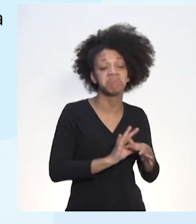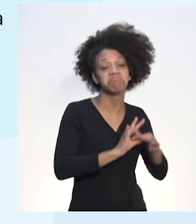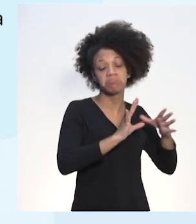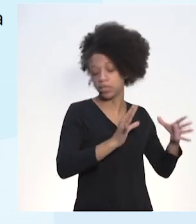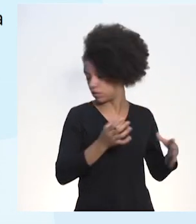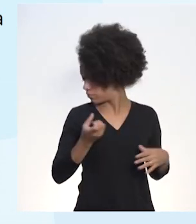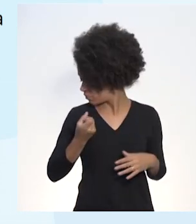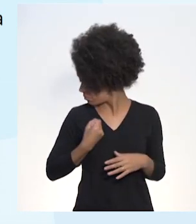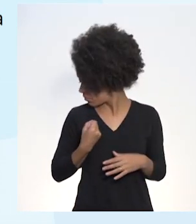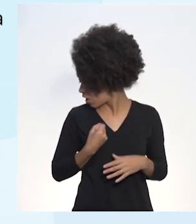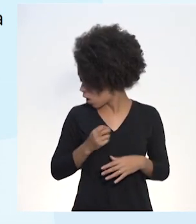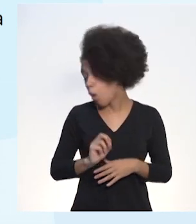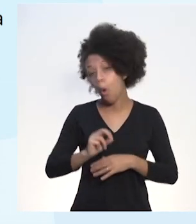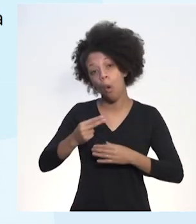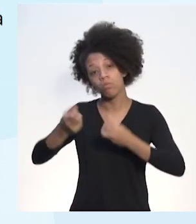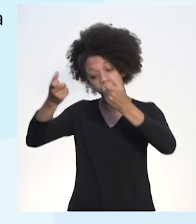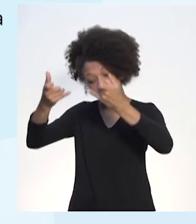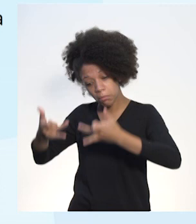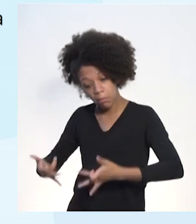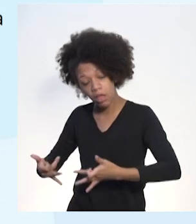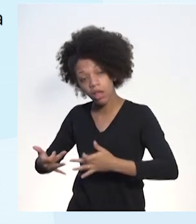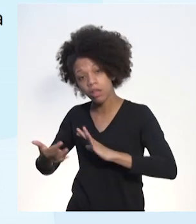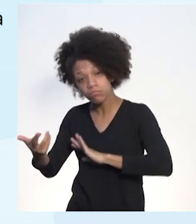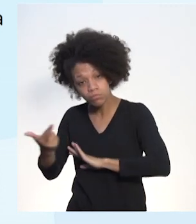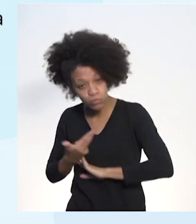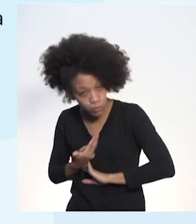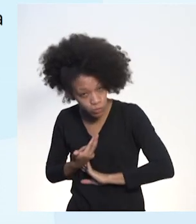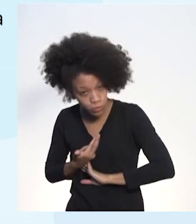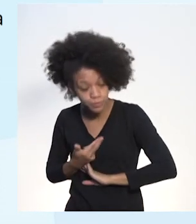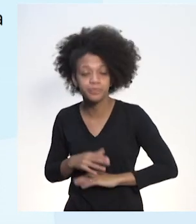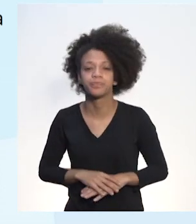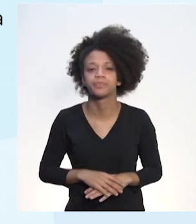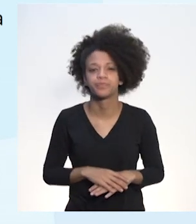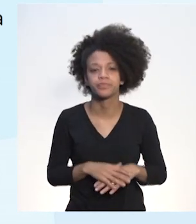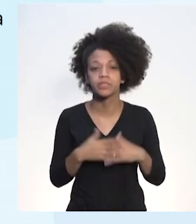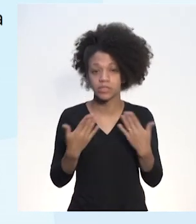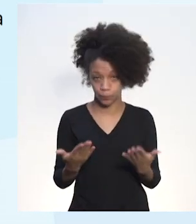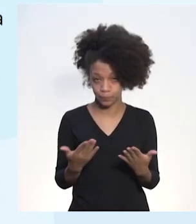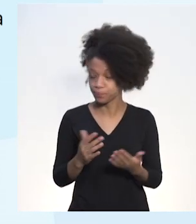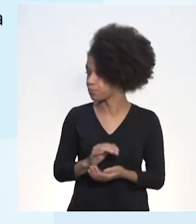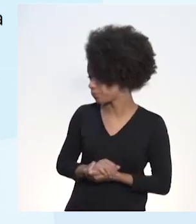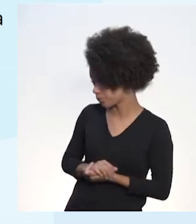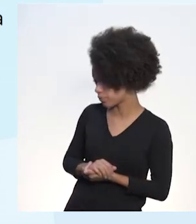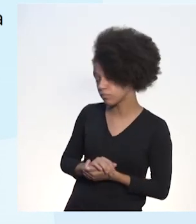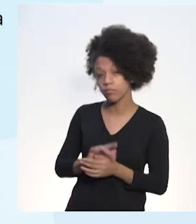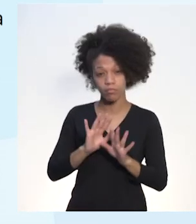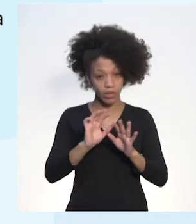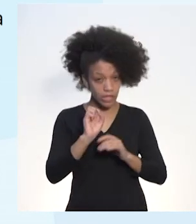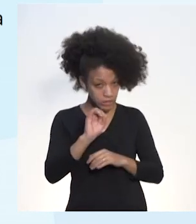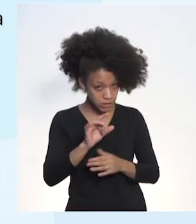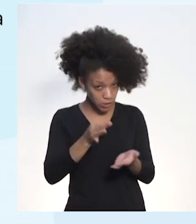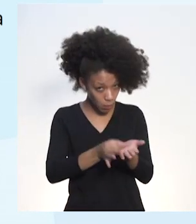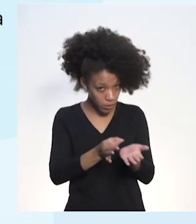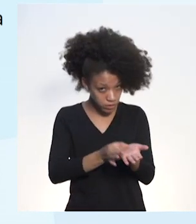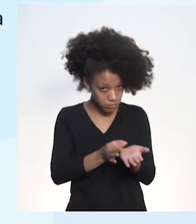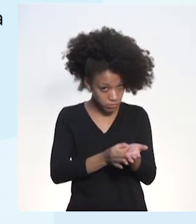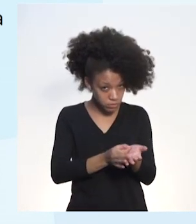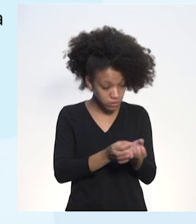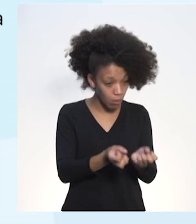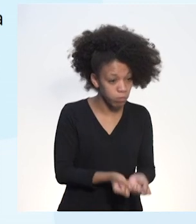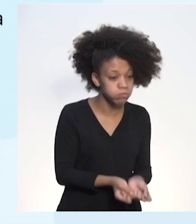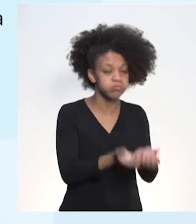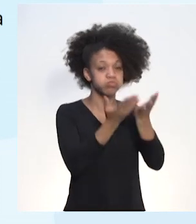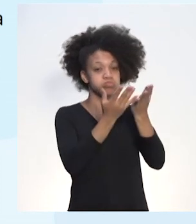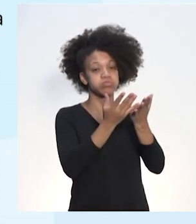determinístico, justificando a sua resposta. Então, na letra A, se eu lançar uma moeda honesta